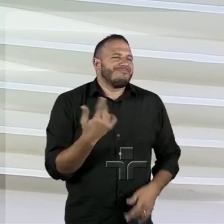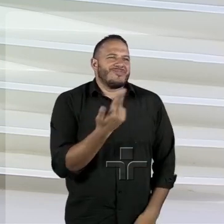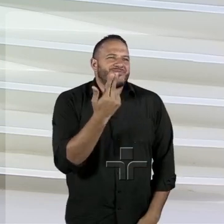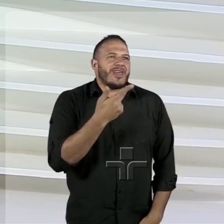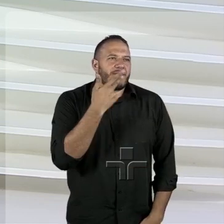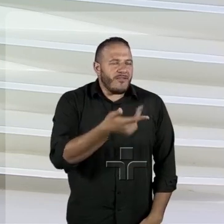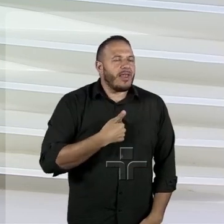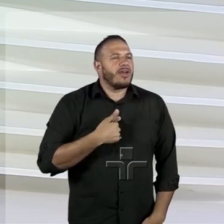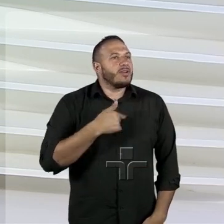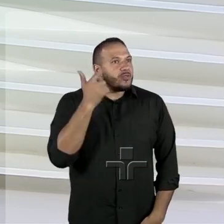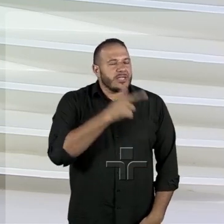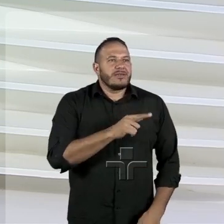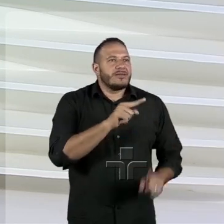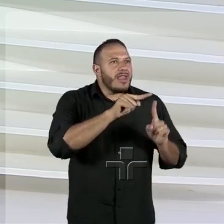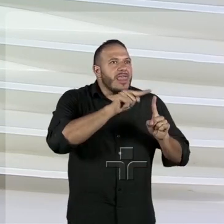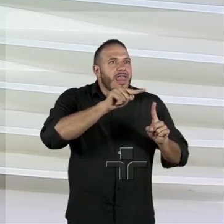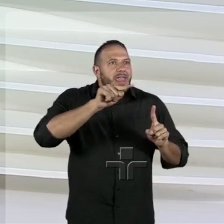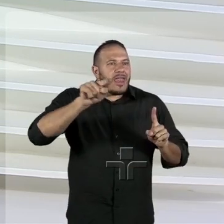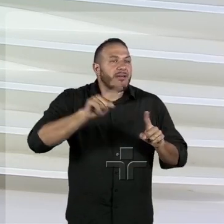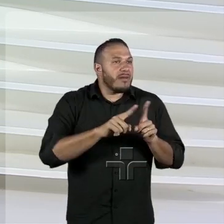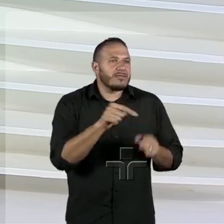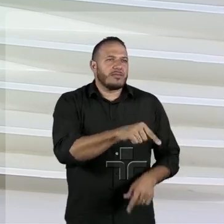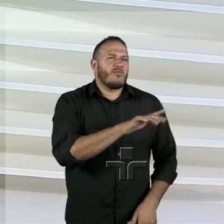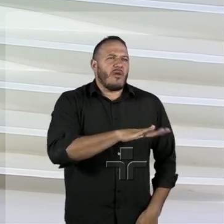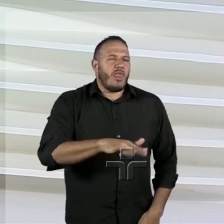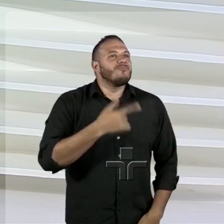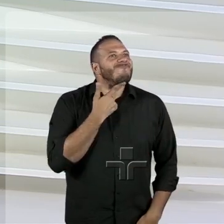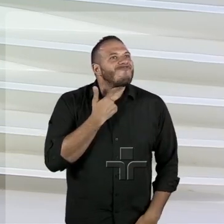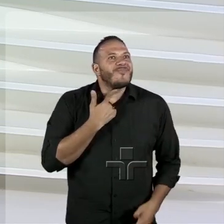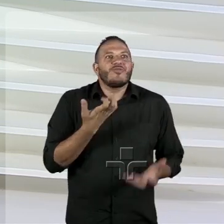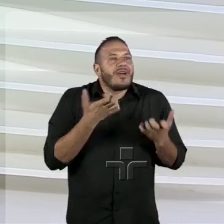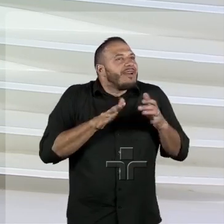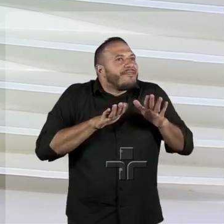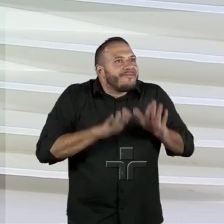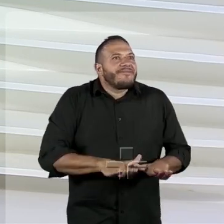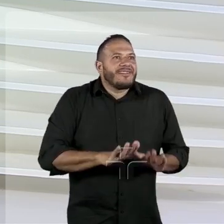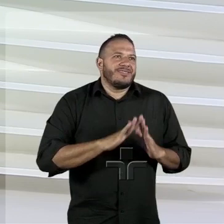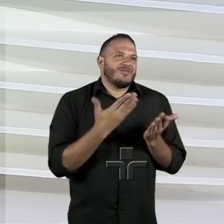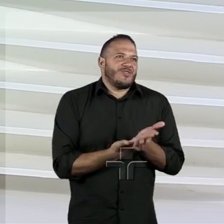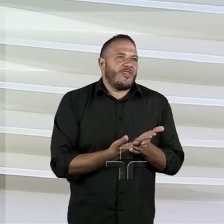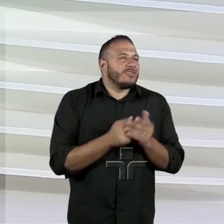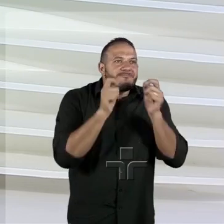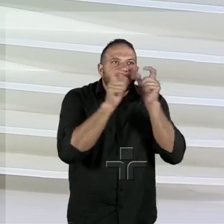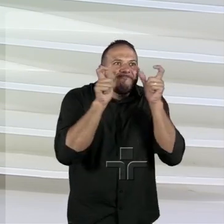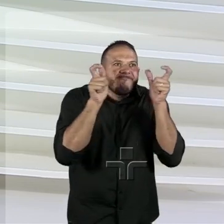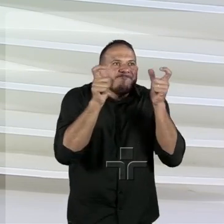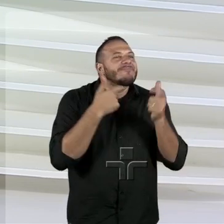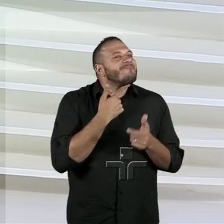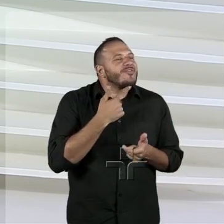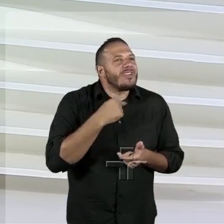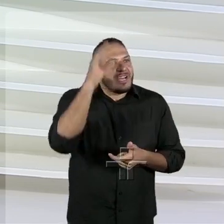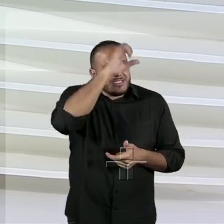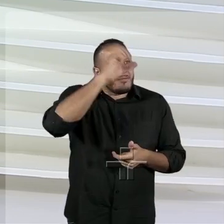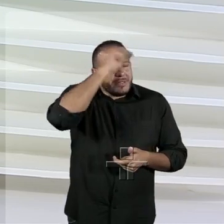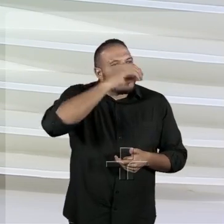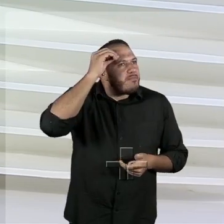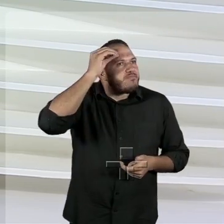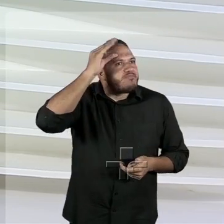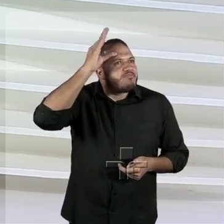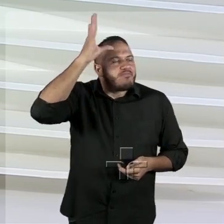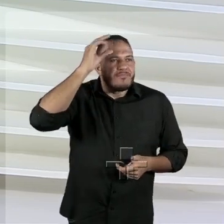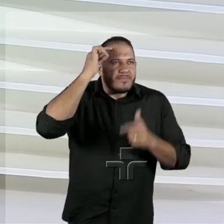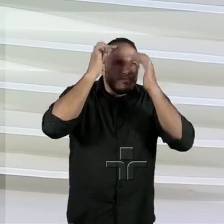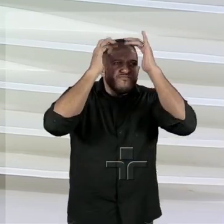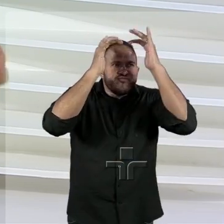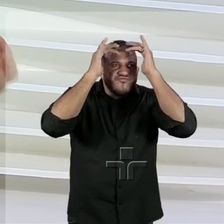falar de resultados sem que o aluno queira permanecer, estar na escola engajado para aprender, com desenvolvimento do